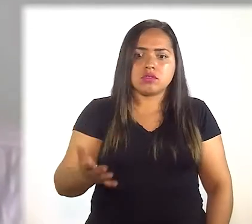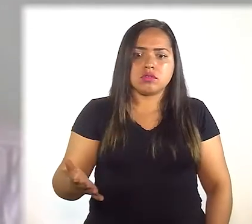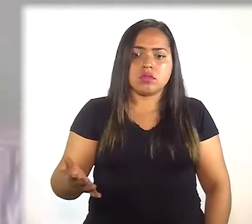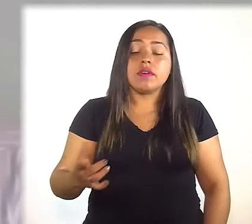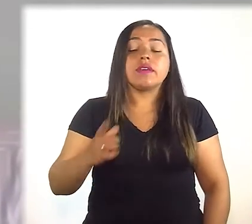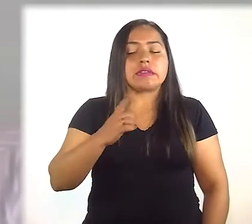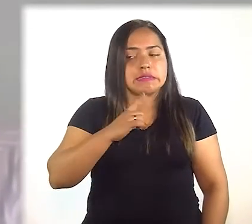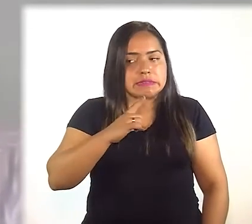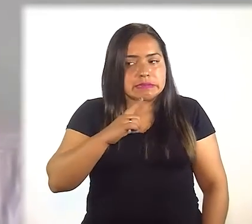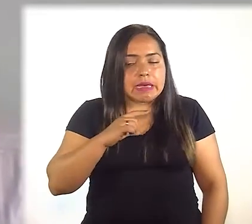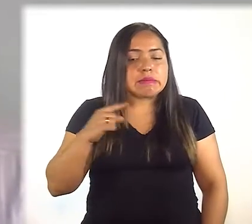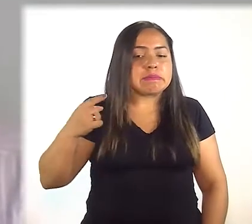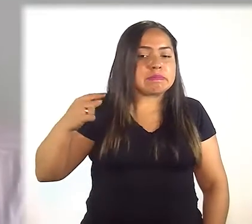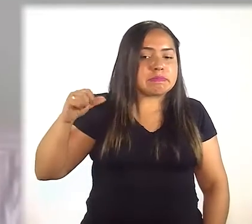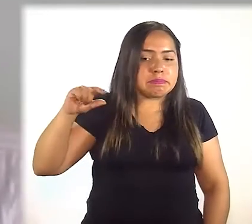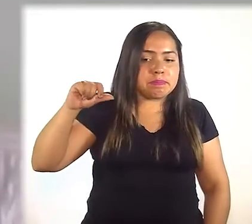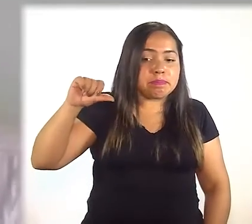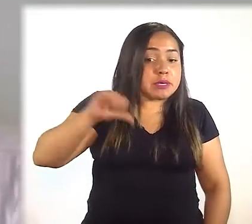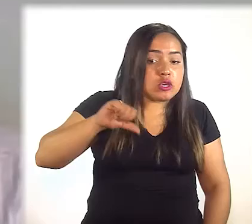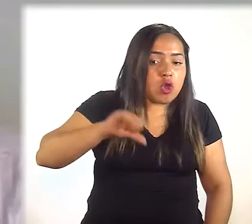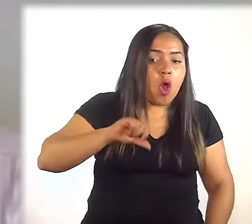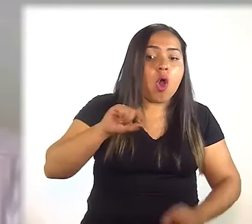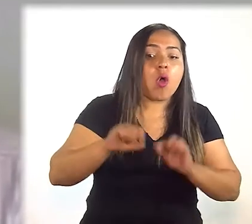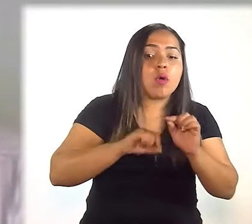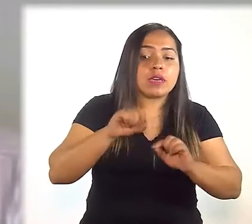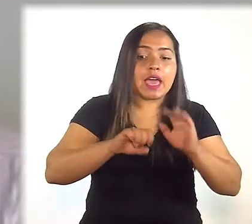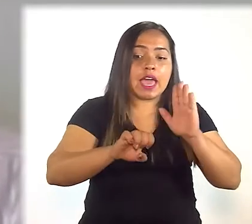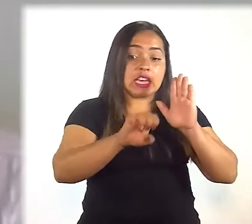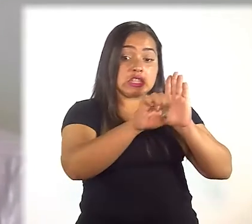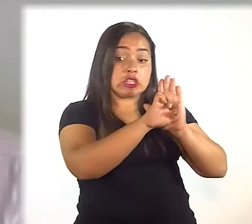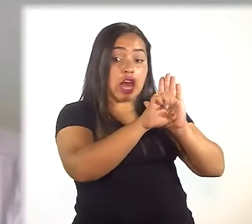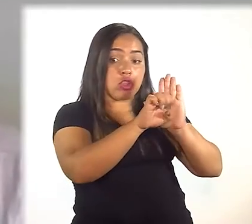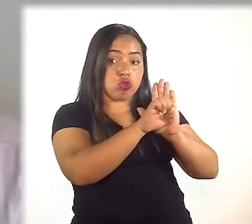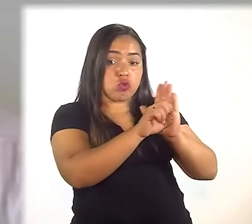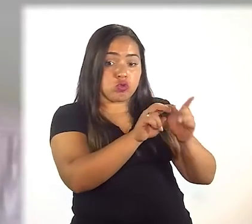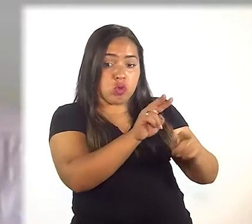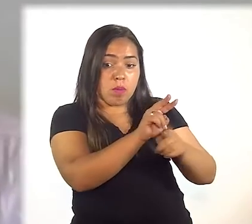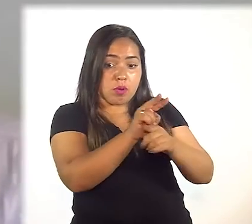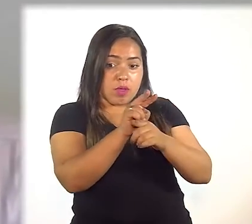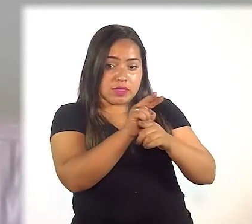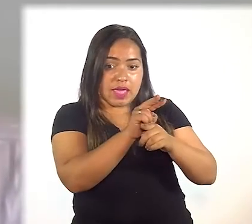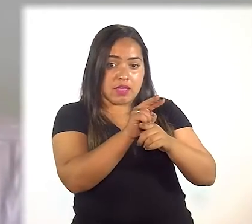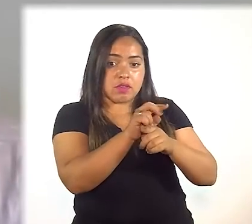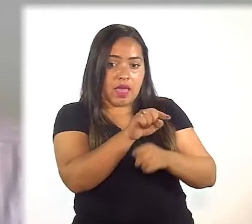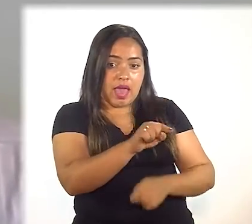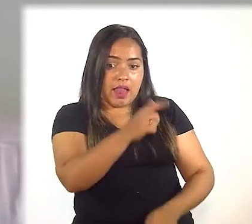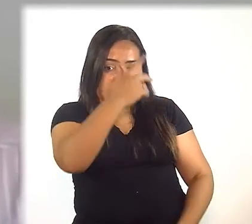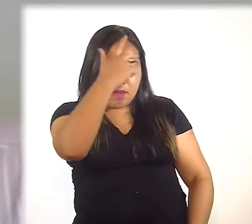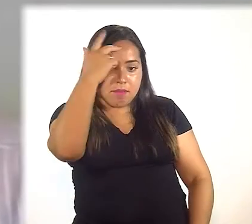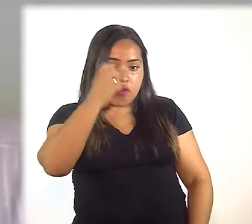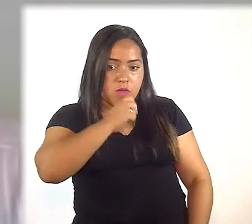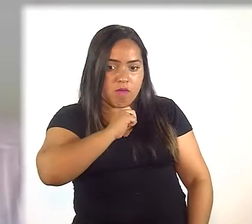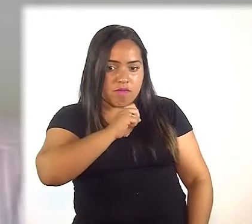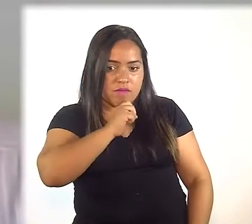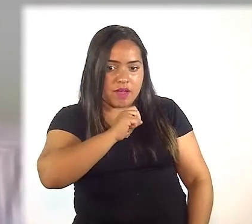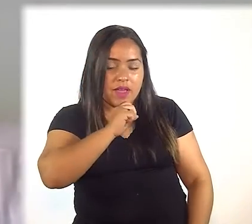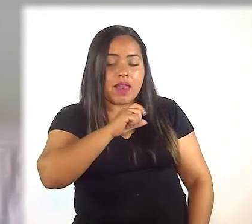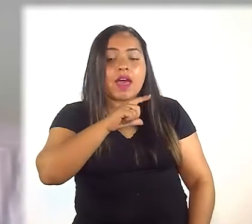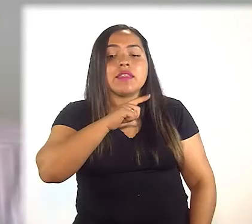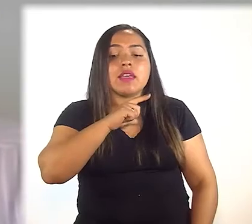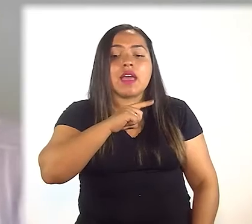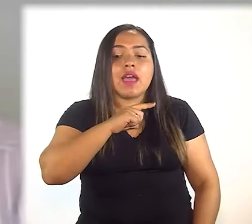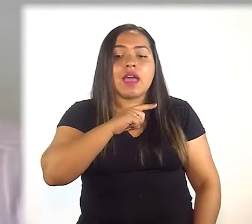enfim. Então, assim, não é uma investigação simples, não é uma investigação fácil. E com